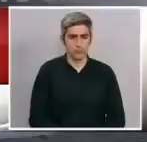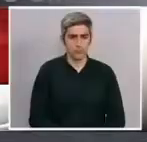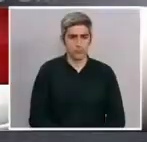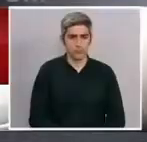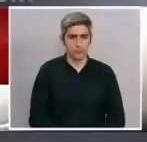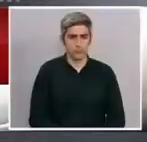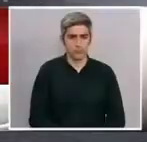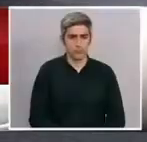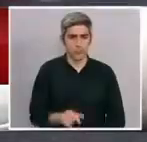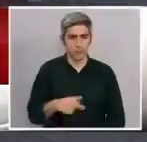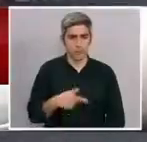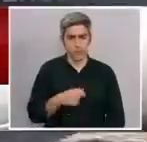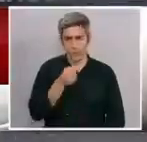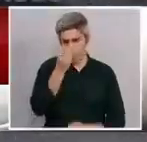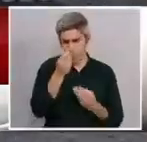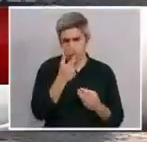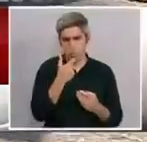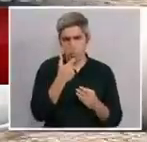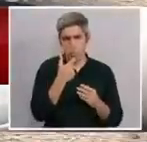Ah, ele hoje tem muitas flores.